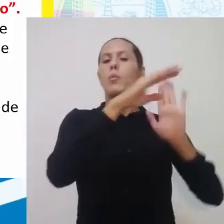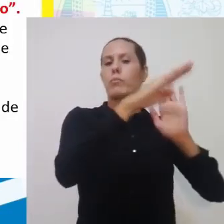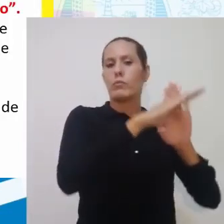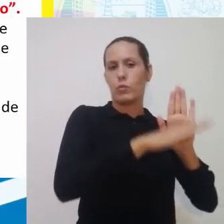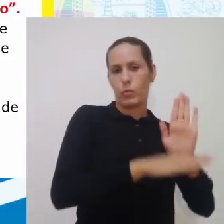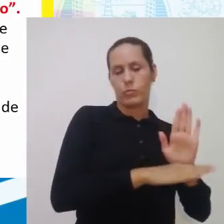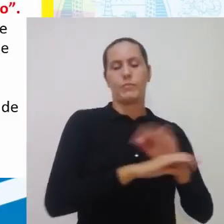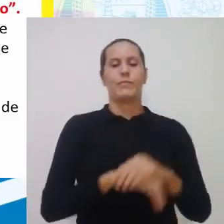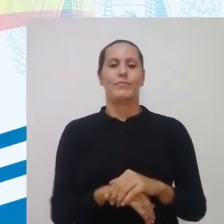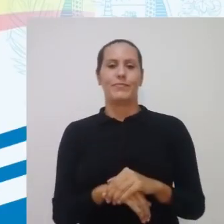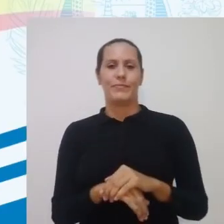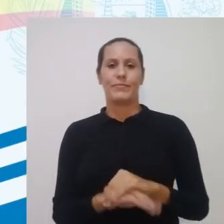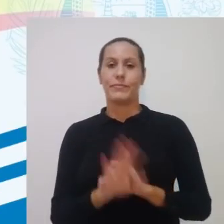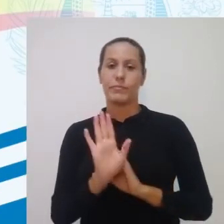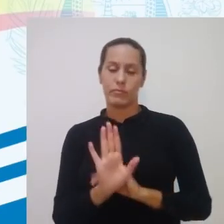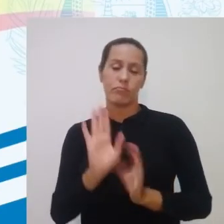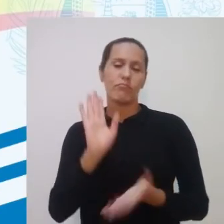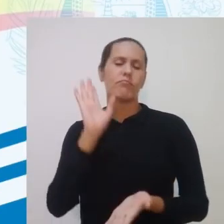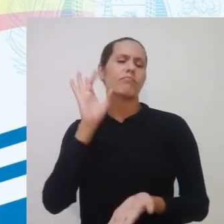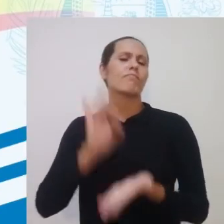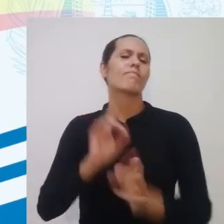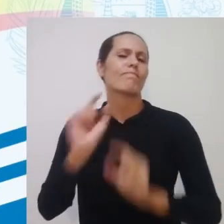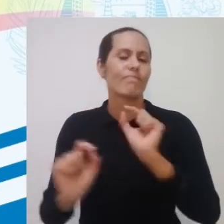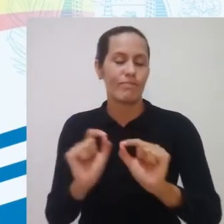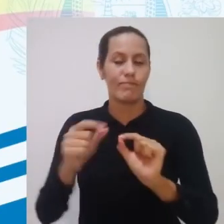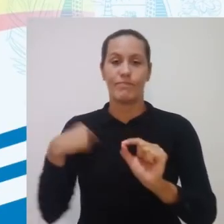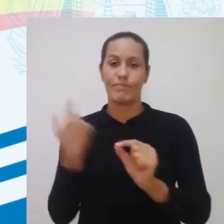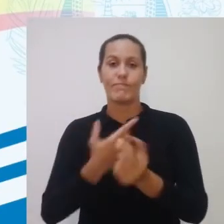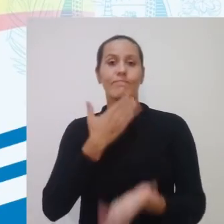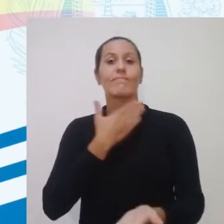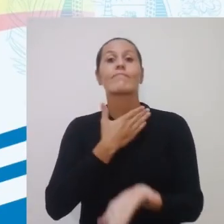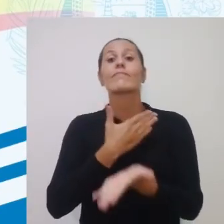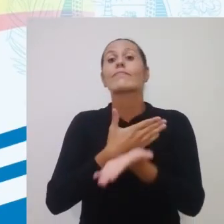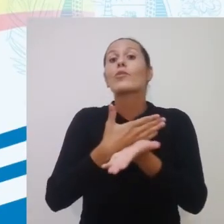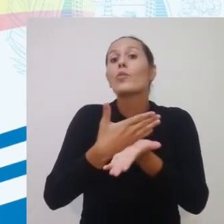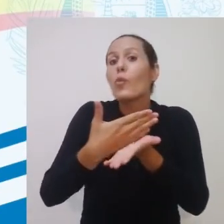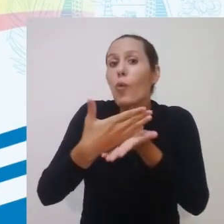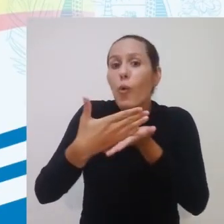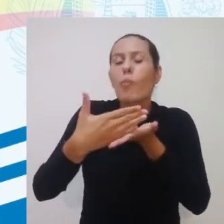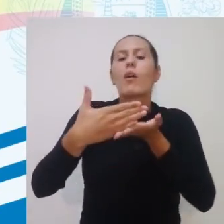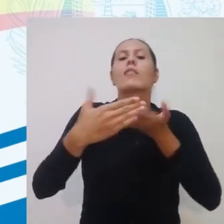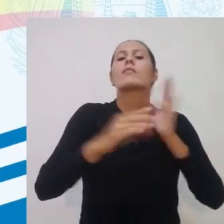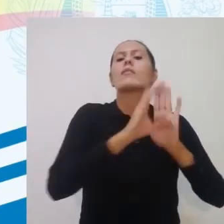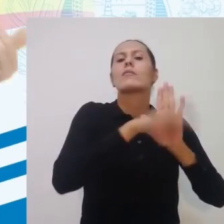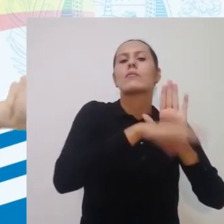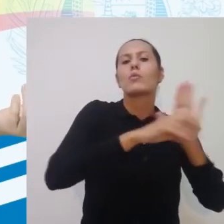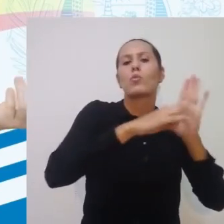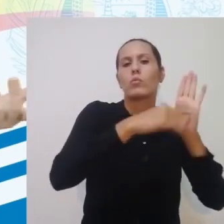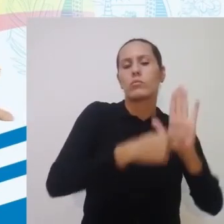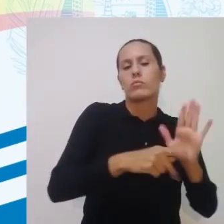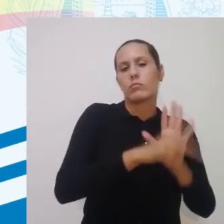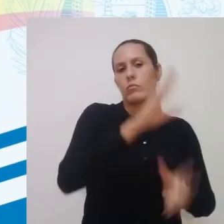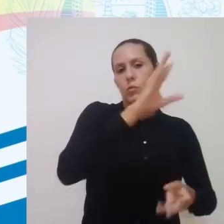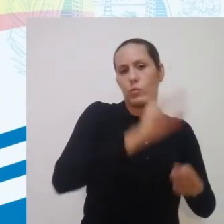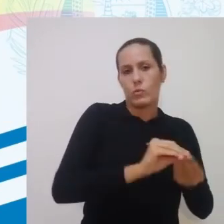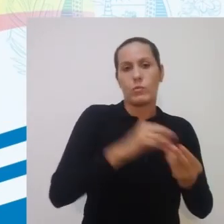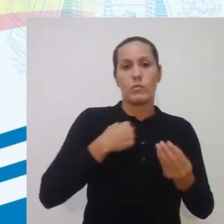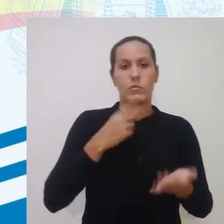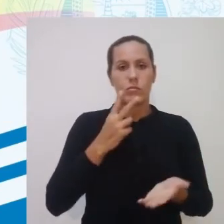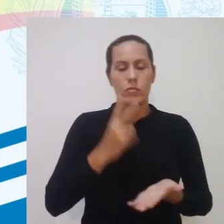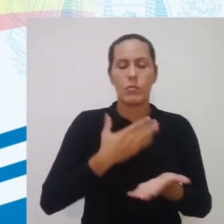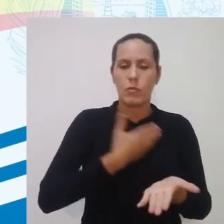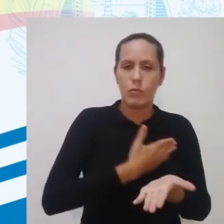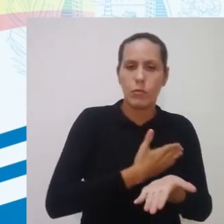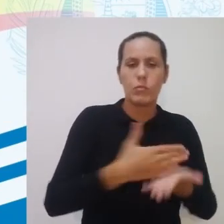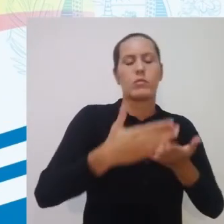estrutura de tópicos. Então, na verdade, a gente vai começar com a definição de resumo. Sempre que eu